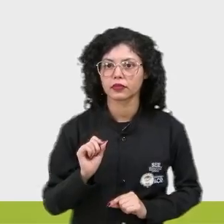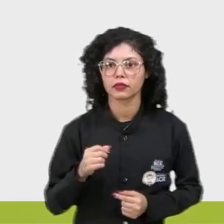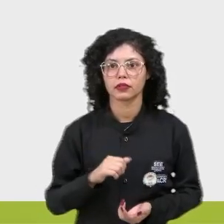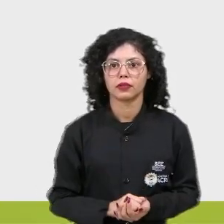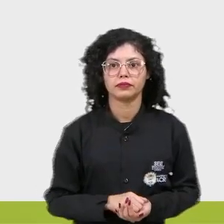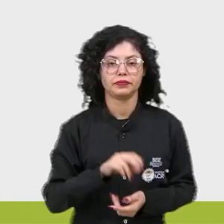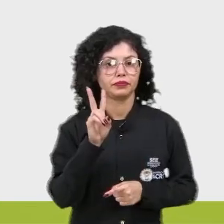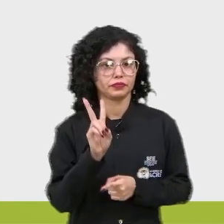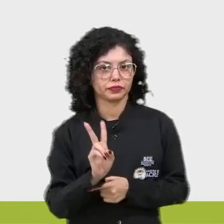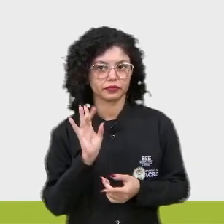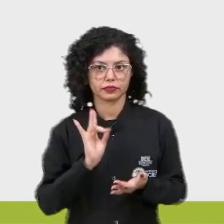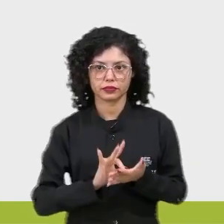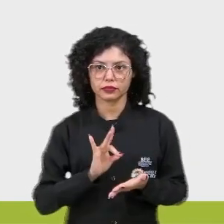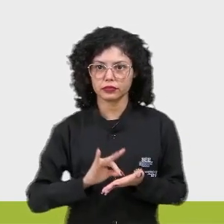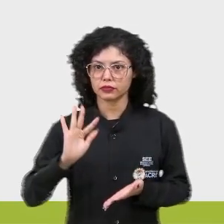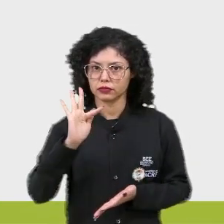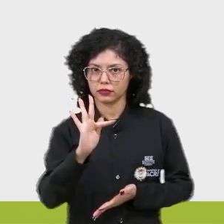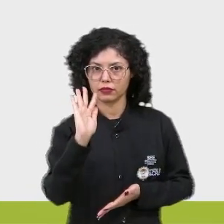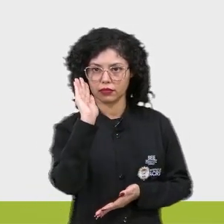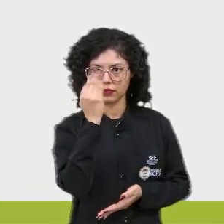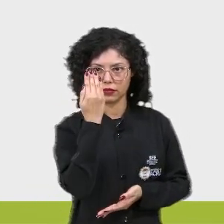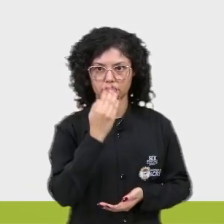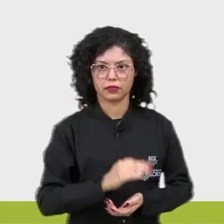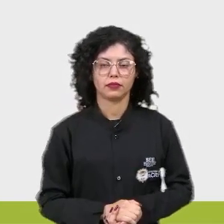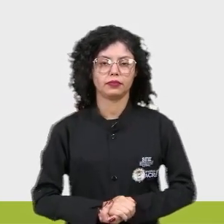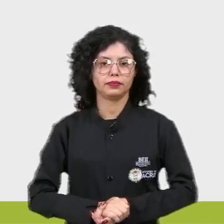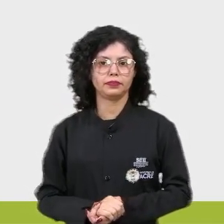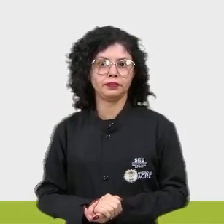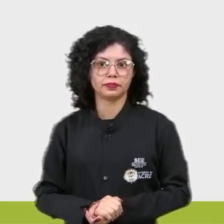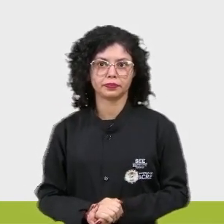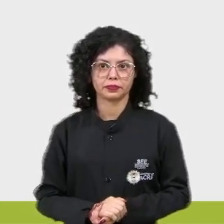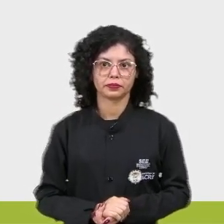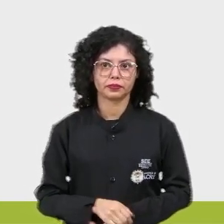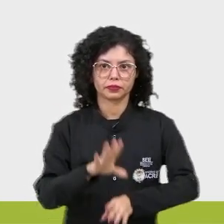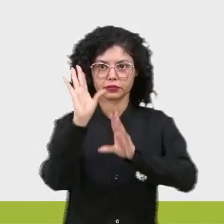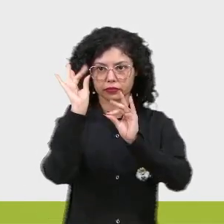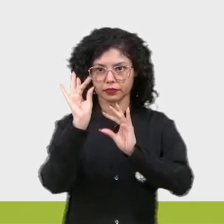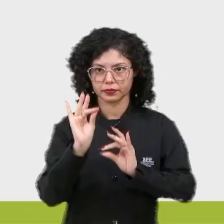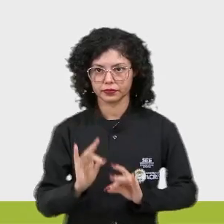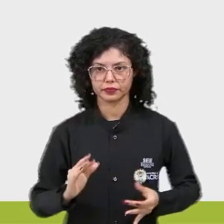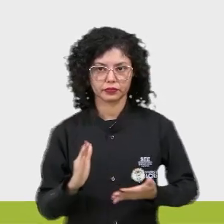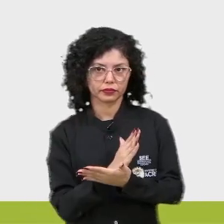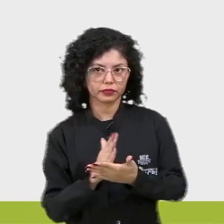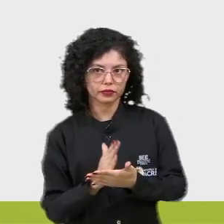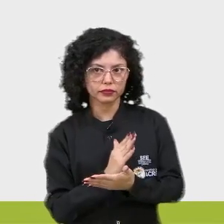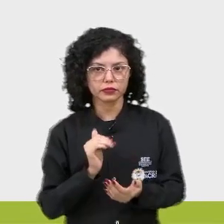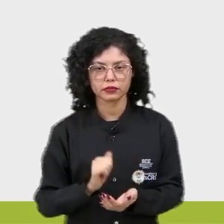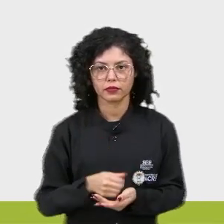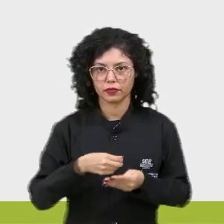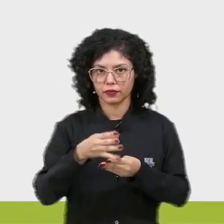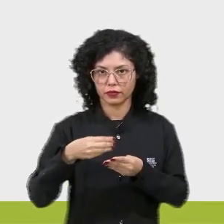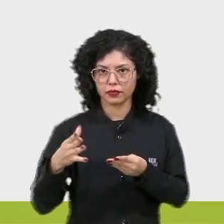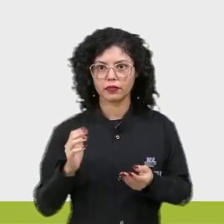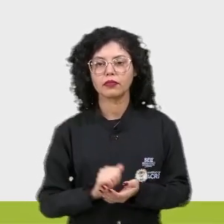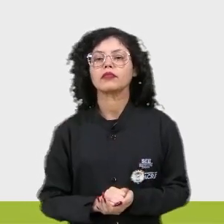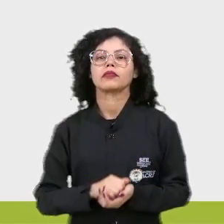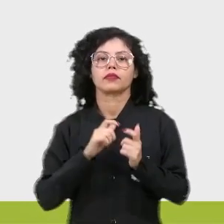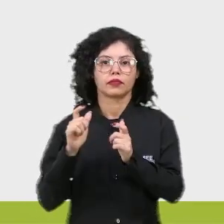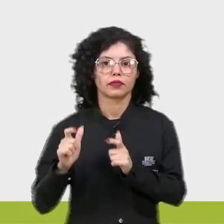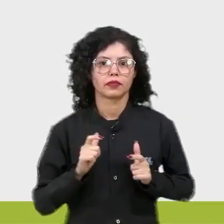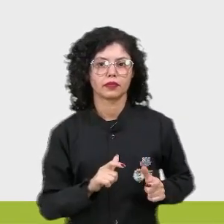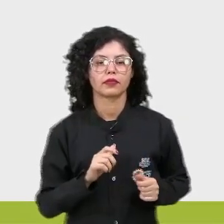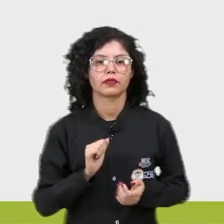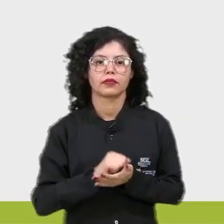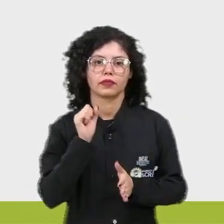V para verdadeiro ou F para falso. E aí ele vem colocando algumas situações, como a distribuição espacial das